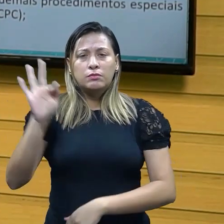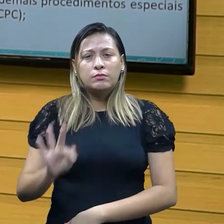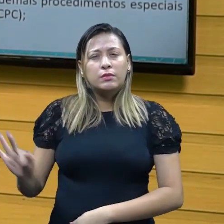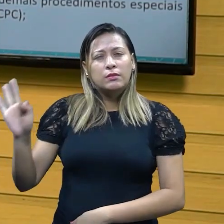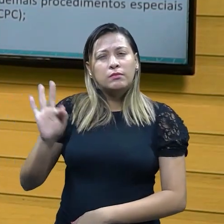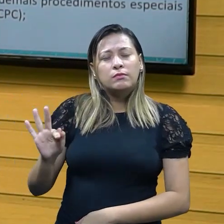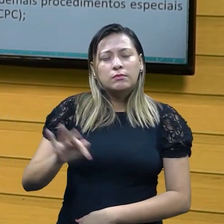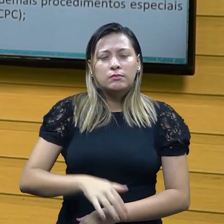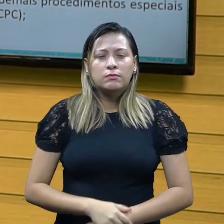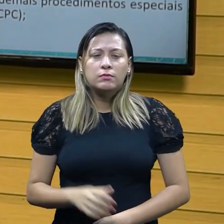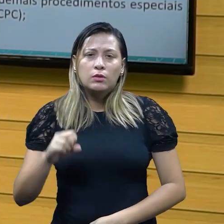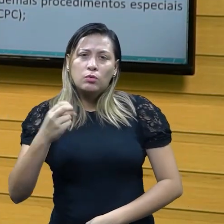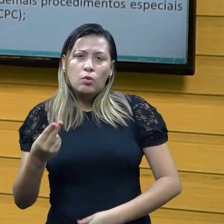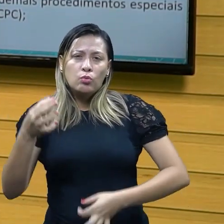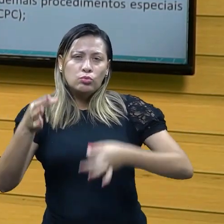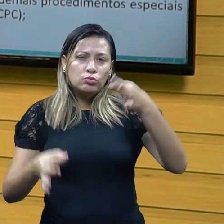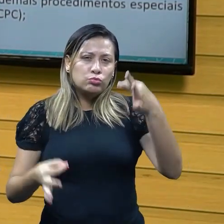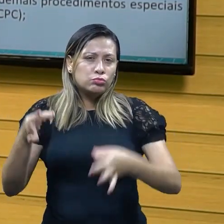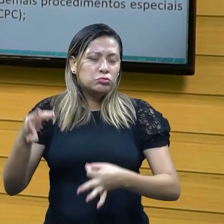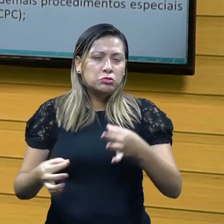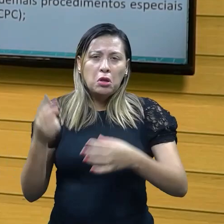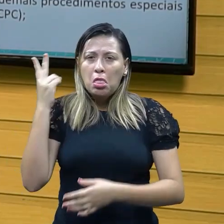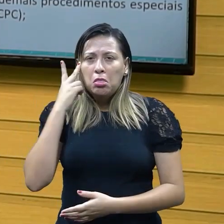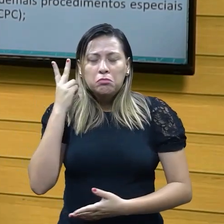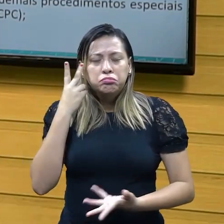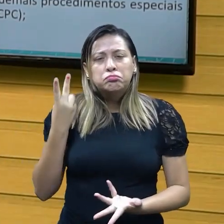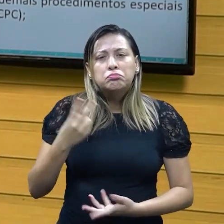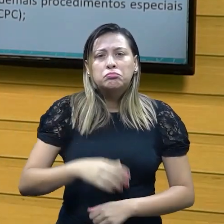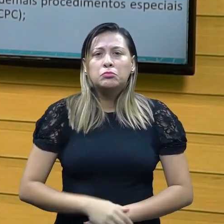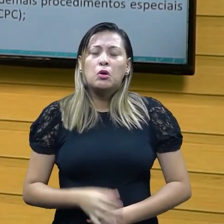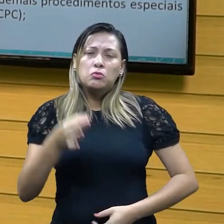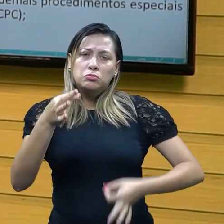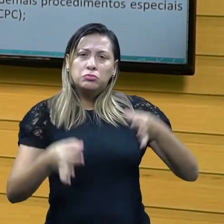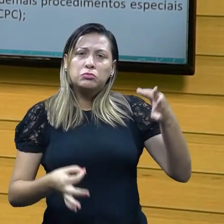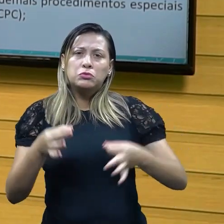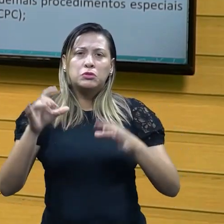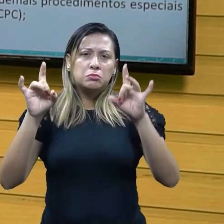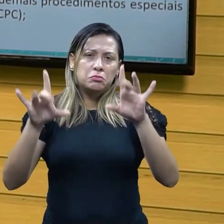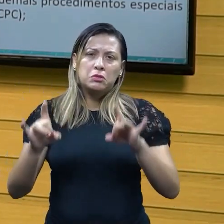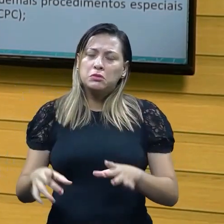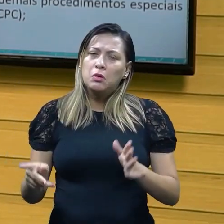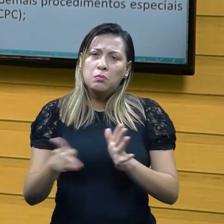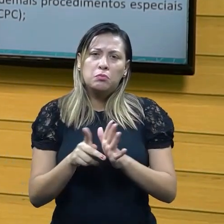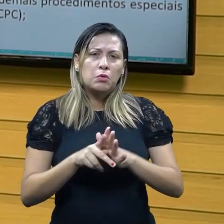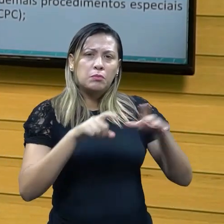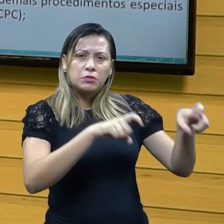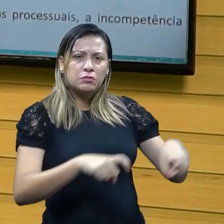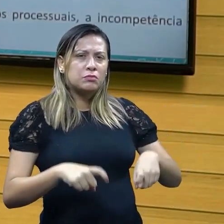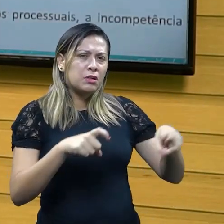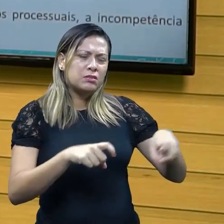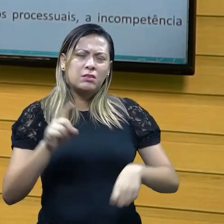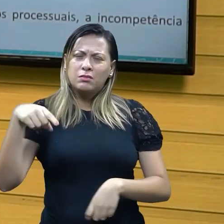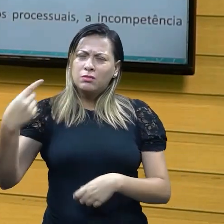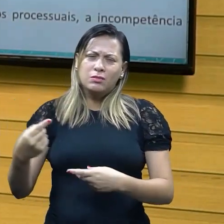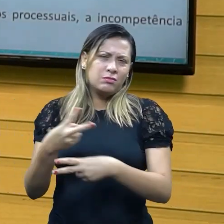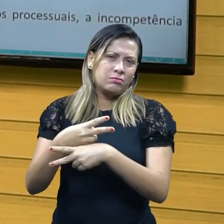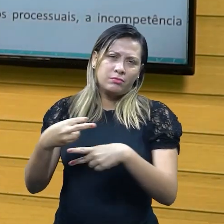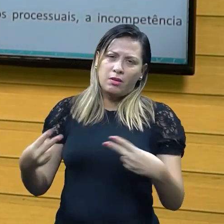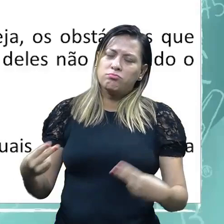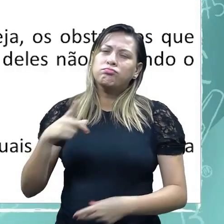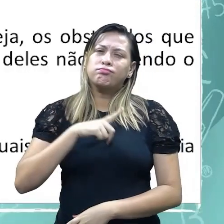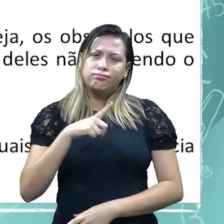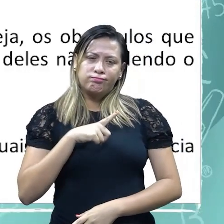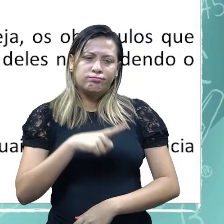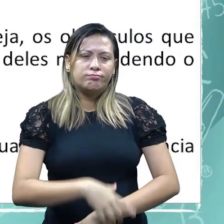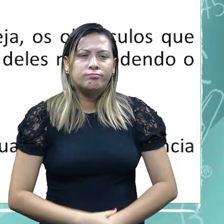estiver falando, por exemplo, da justiça comum, juizados especiais fazendários e assim sucessivamente, né? E você tem vários tipos de